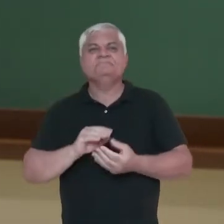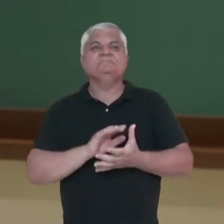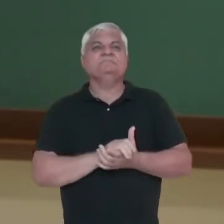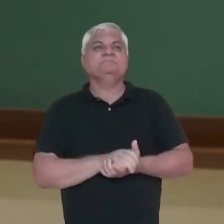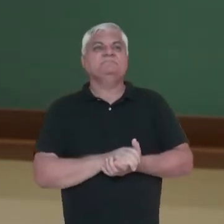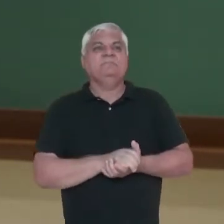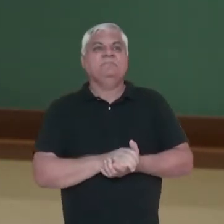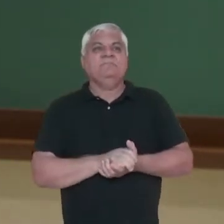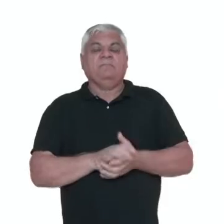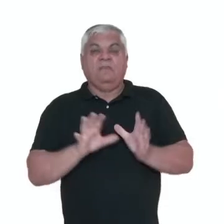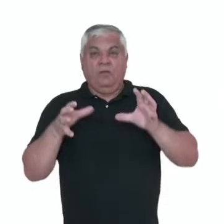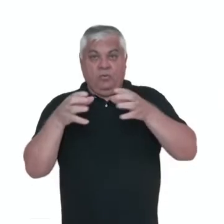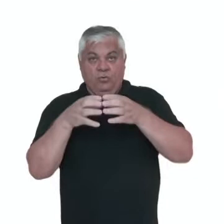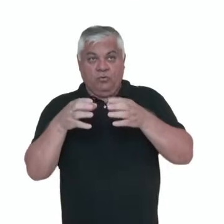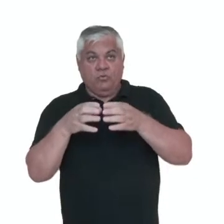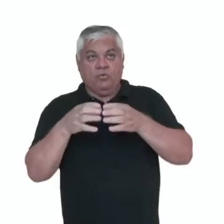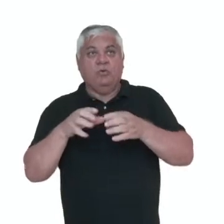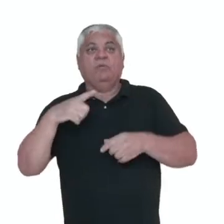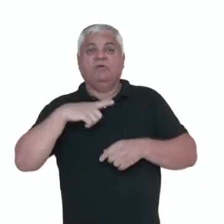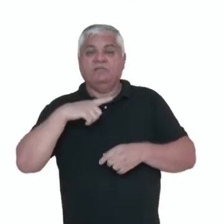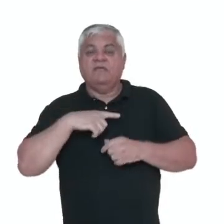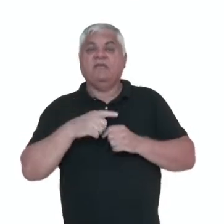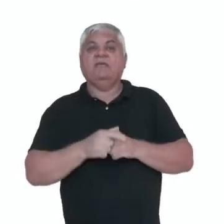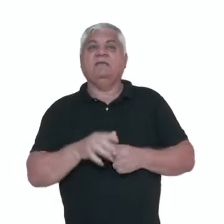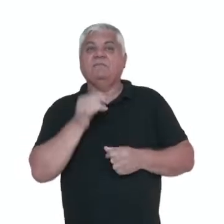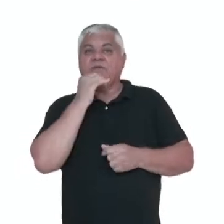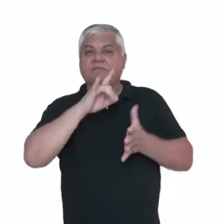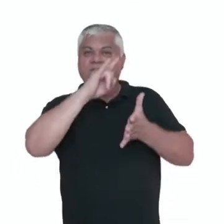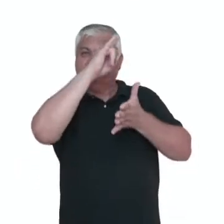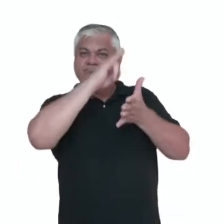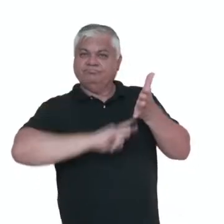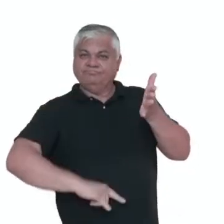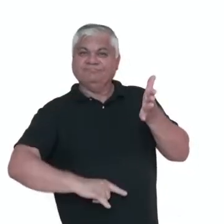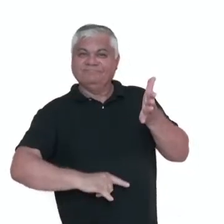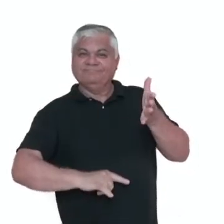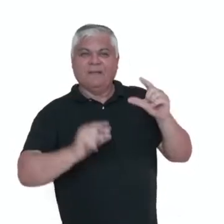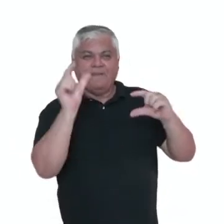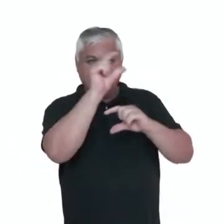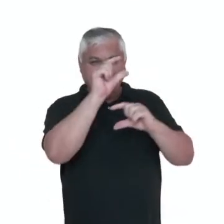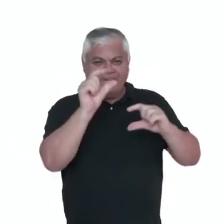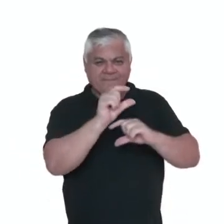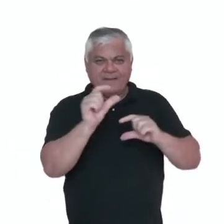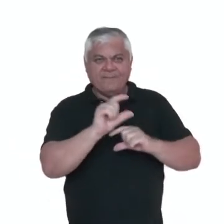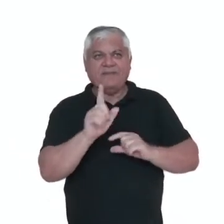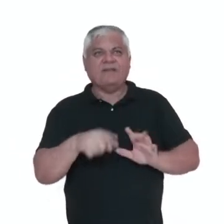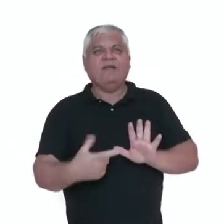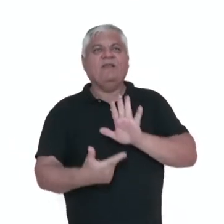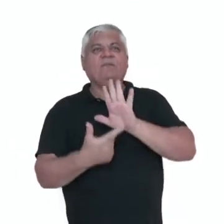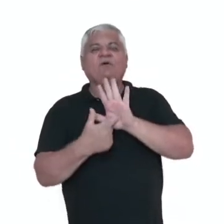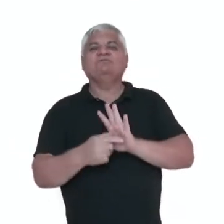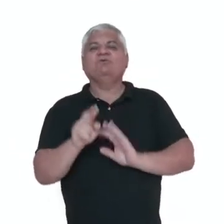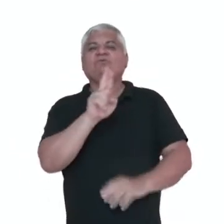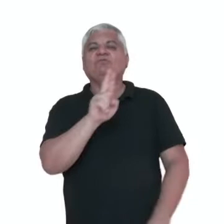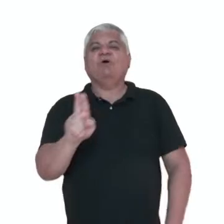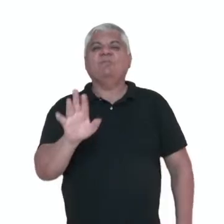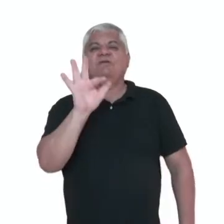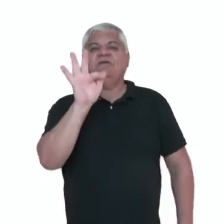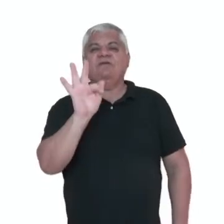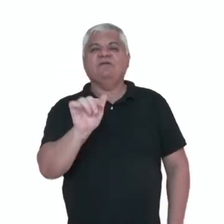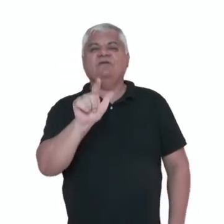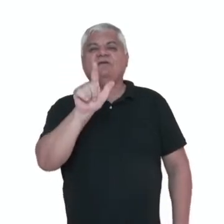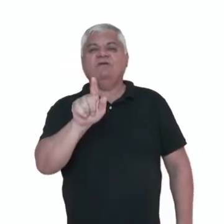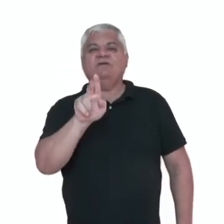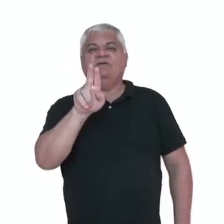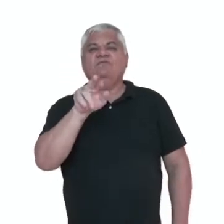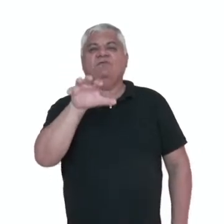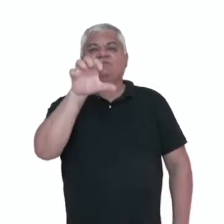e nós temos o grupo Manteve a tradição de complicar manifesta nele decolagem da definição da palavra Latina fluxos no dicionário e algumas